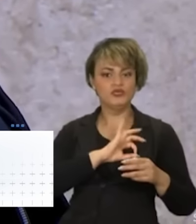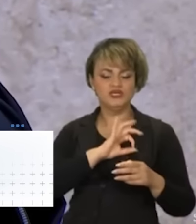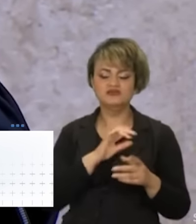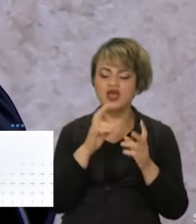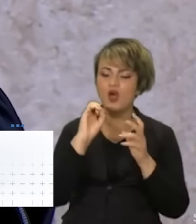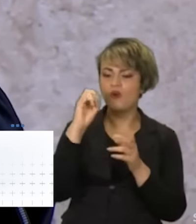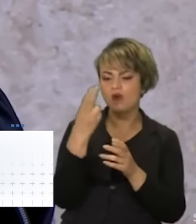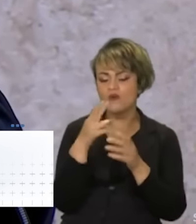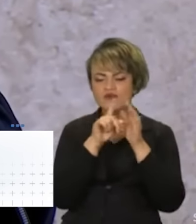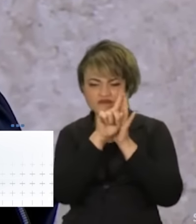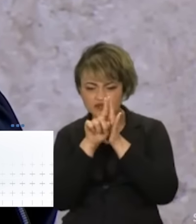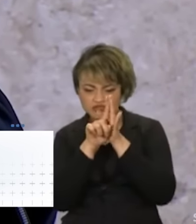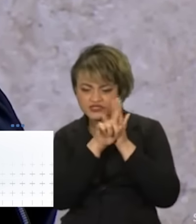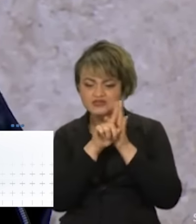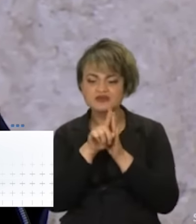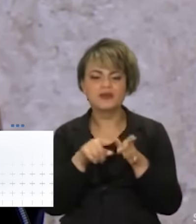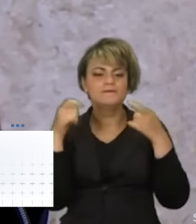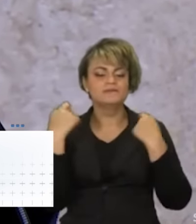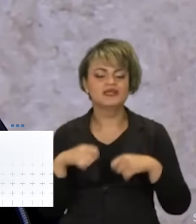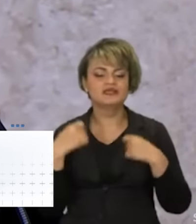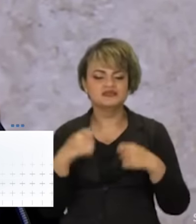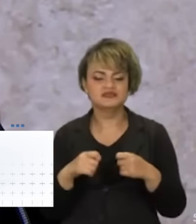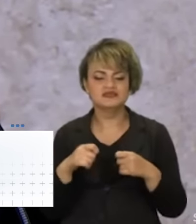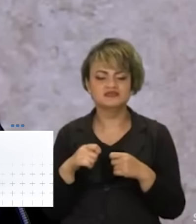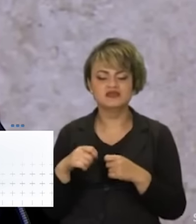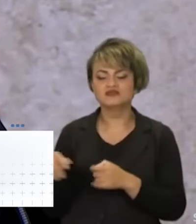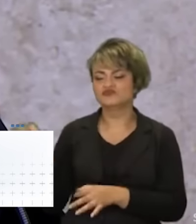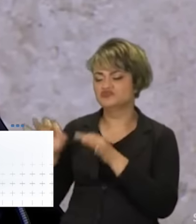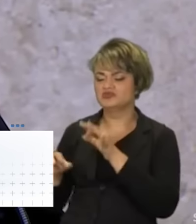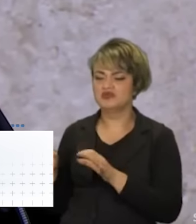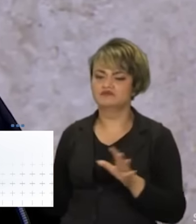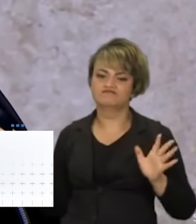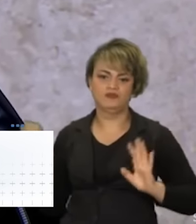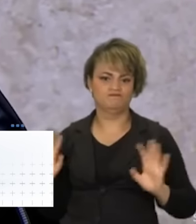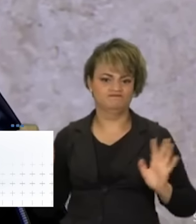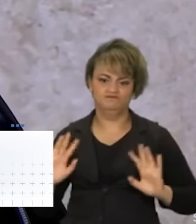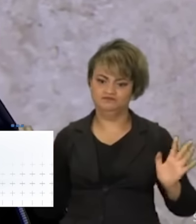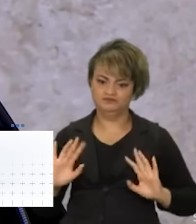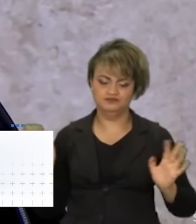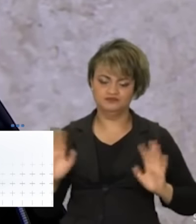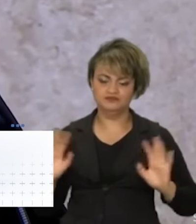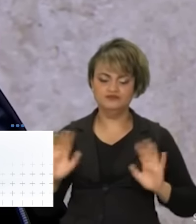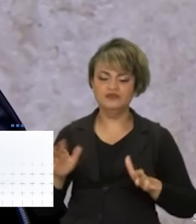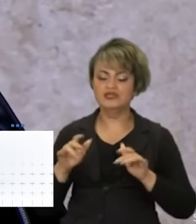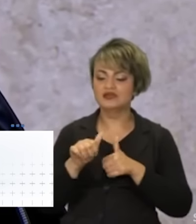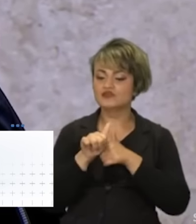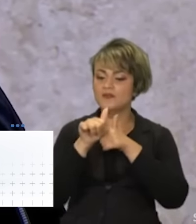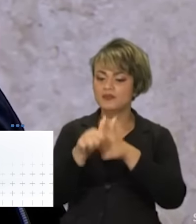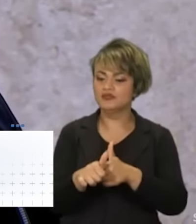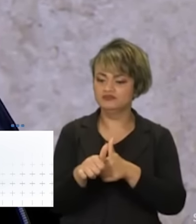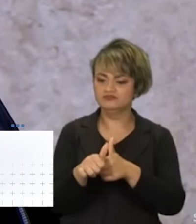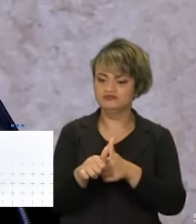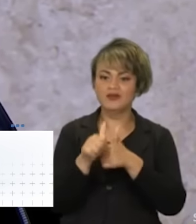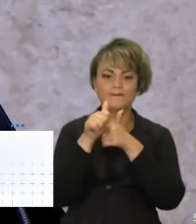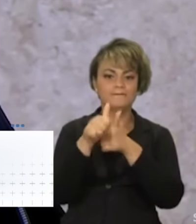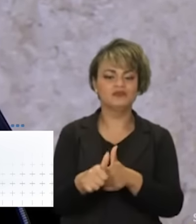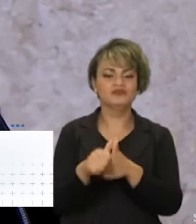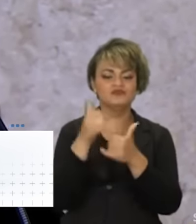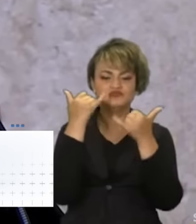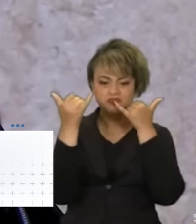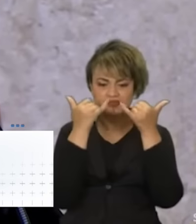investigação que dependesse sequer de reserva judicial. Era acompanhamento de